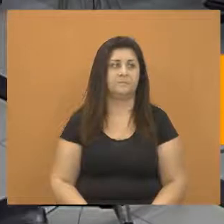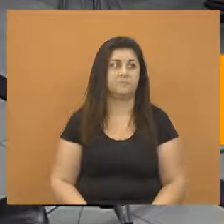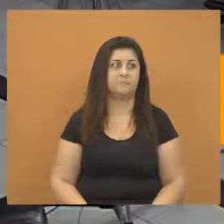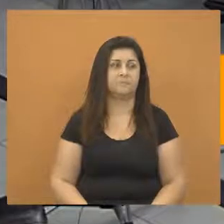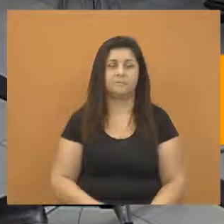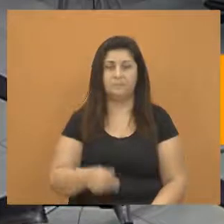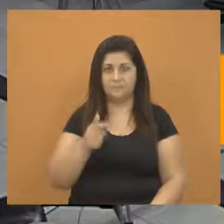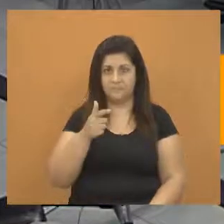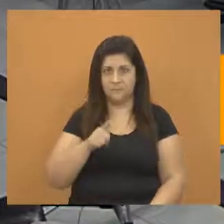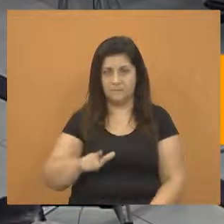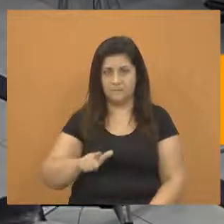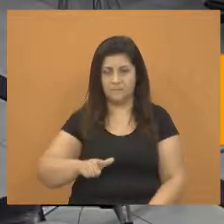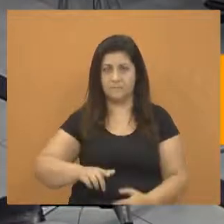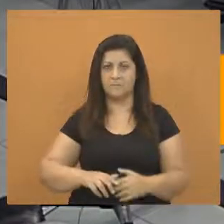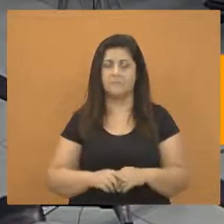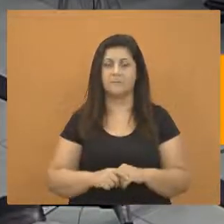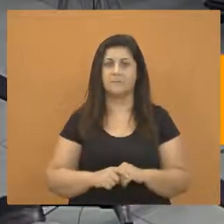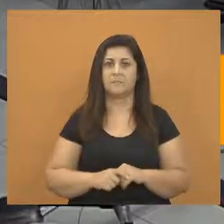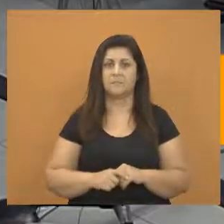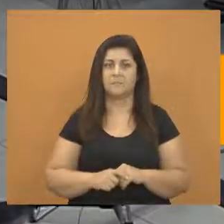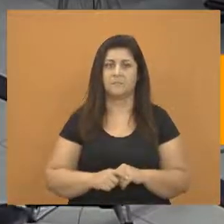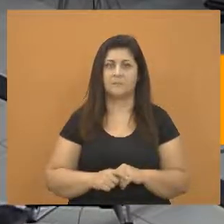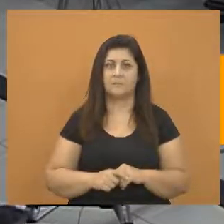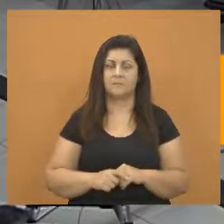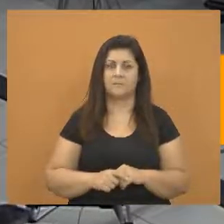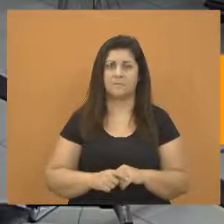Mais uma vez, cumprimentar